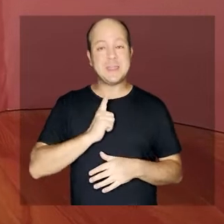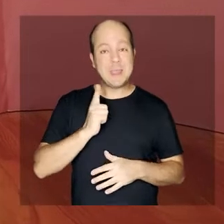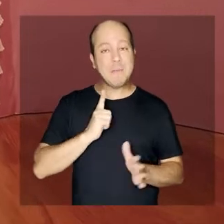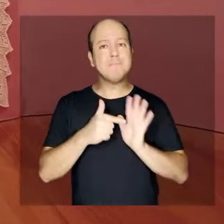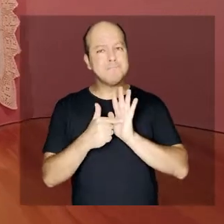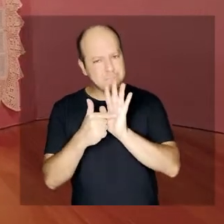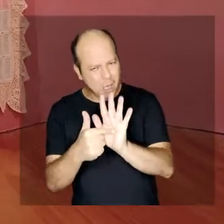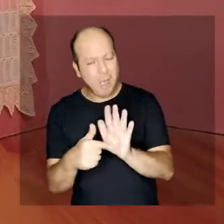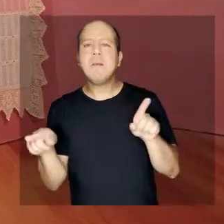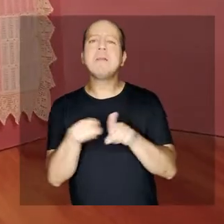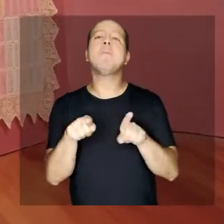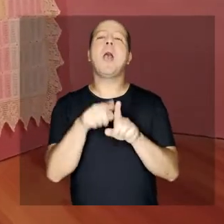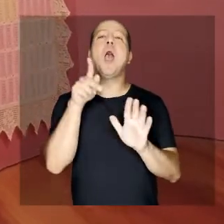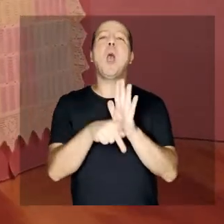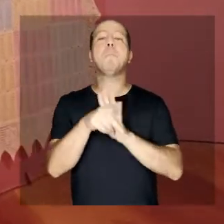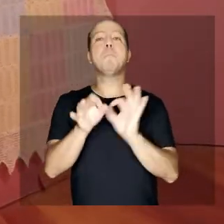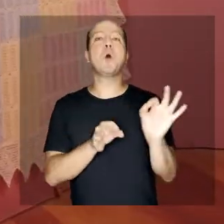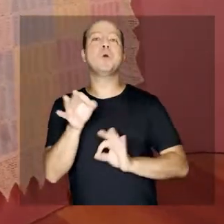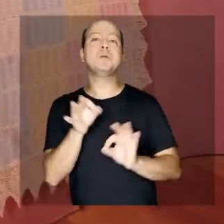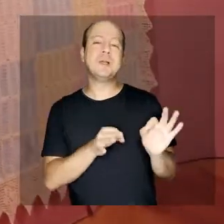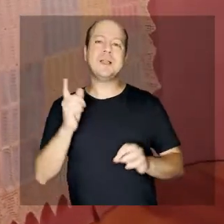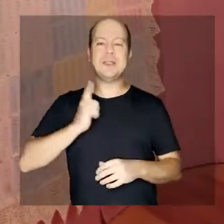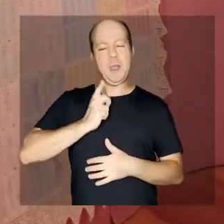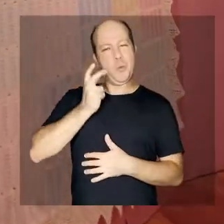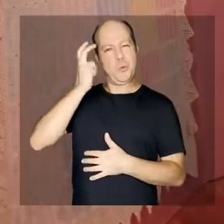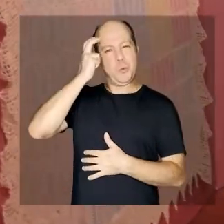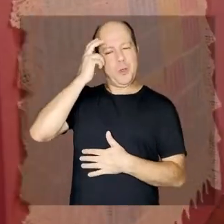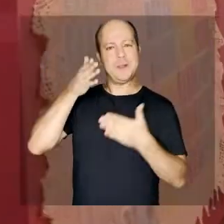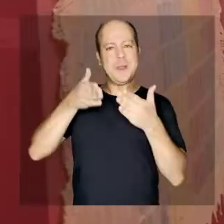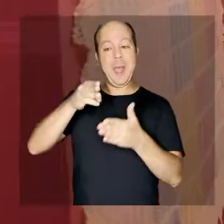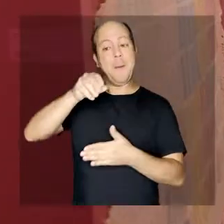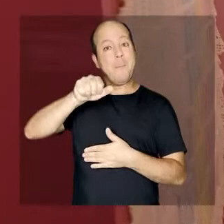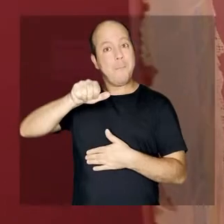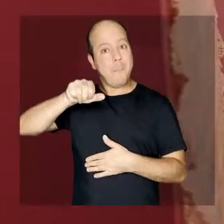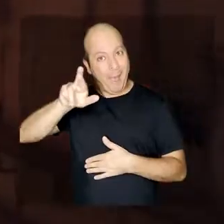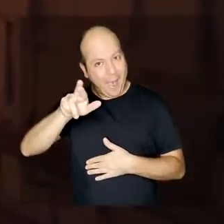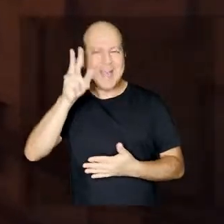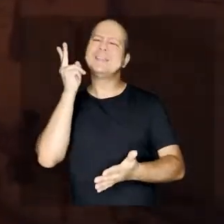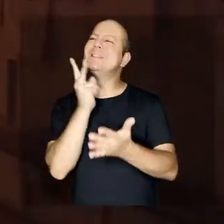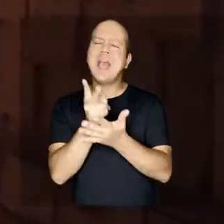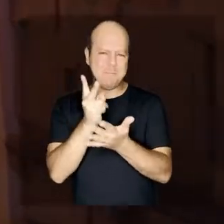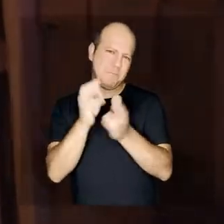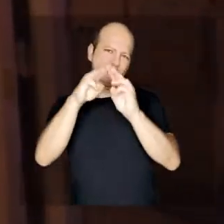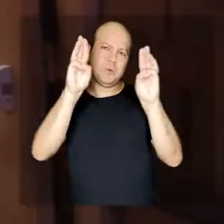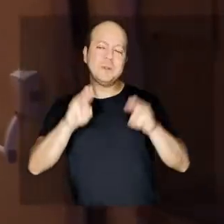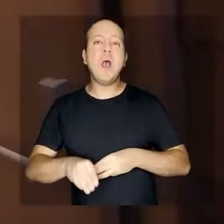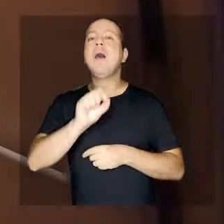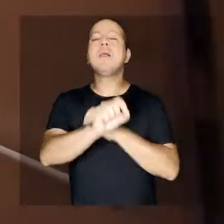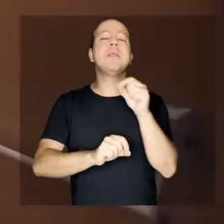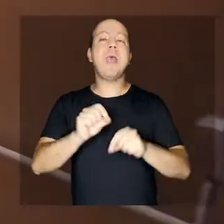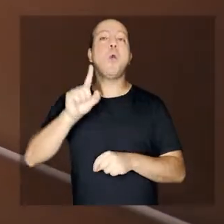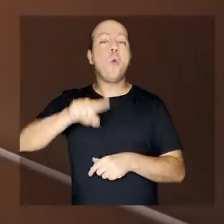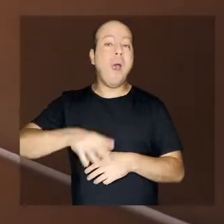tantos dispositivos quanto dos projetos dá vamos dizer assim cultural o mar Ele sempre teve uma característica